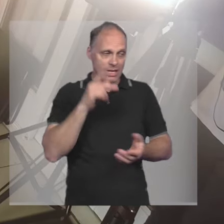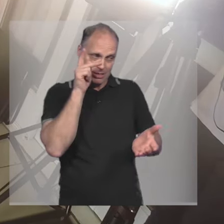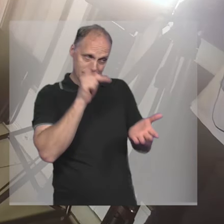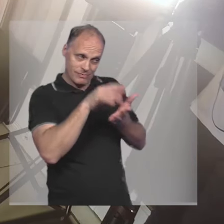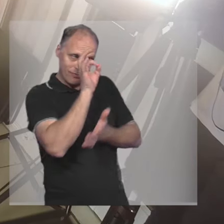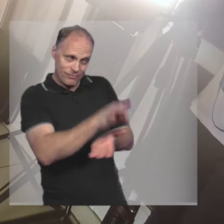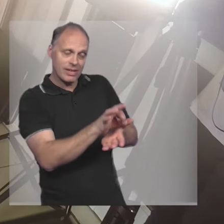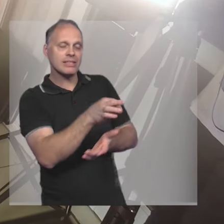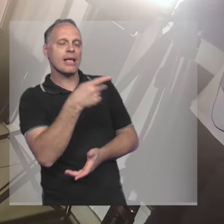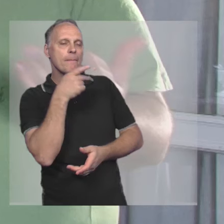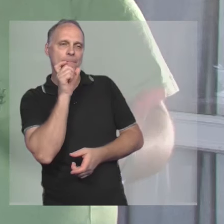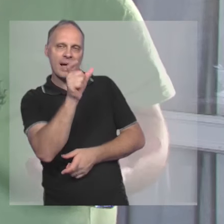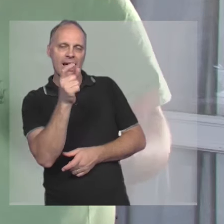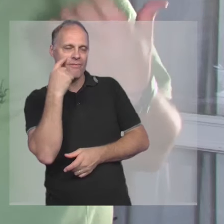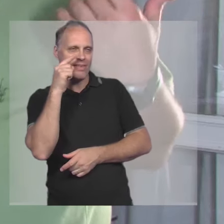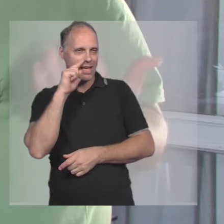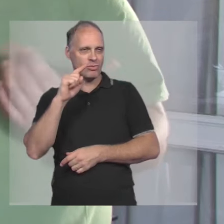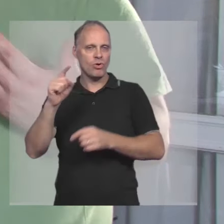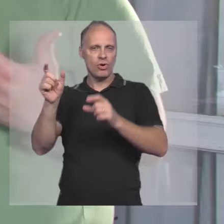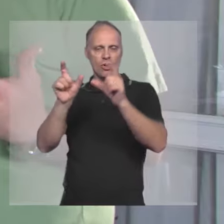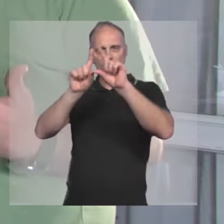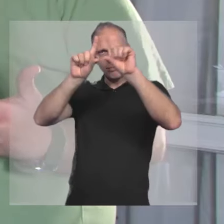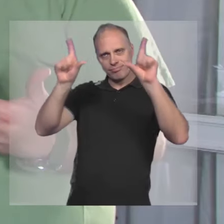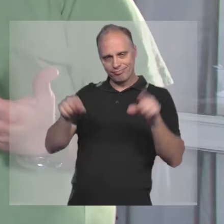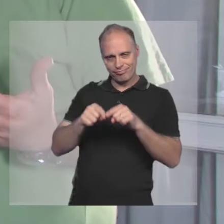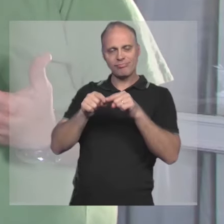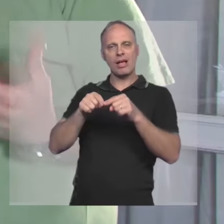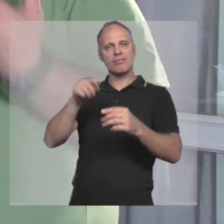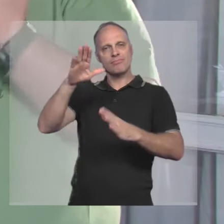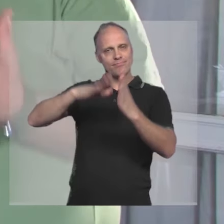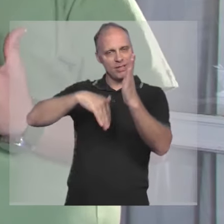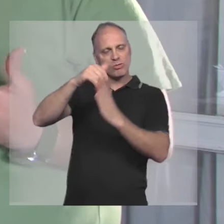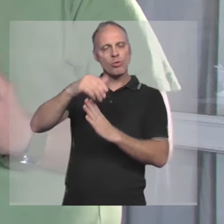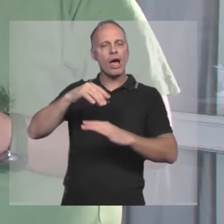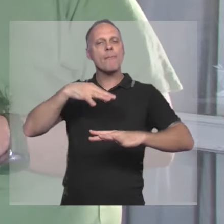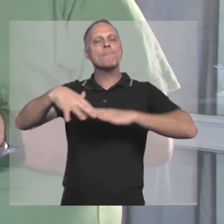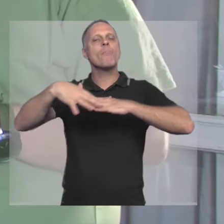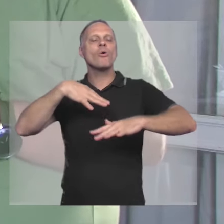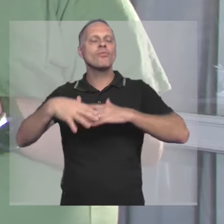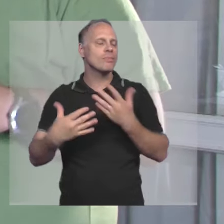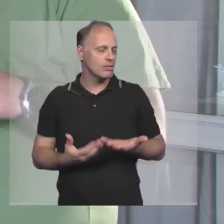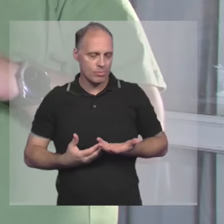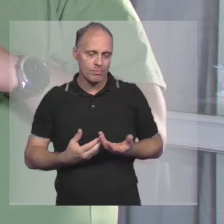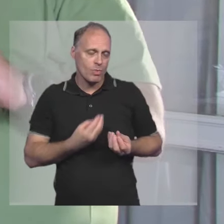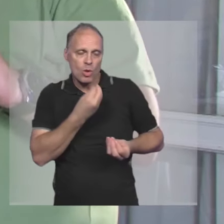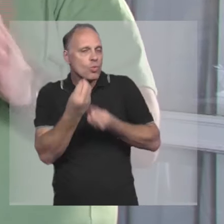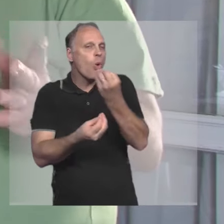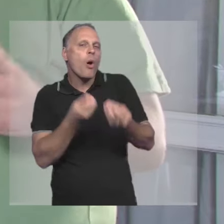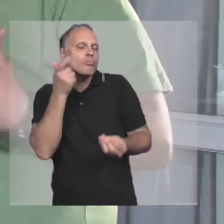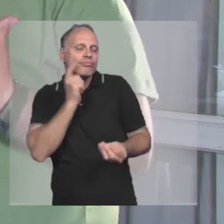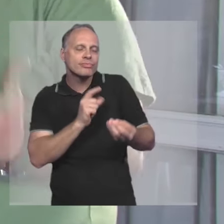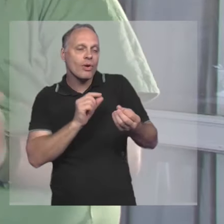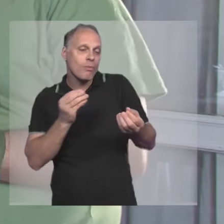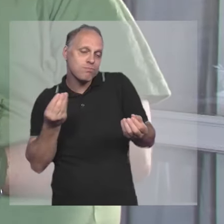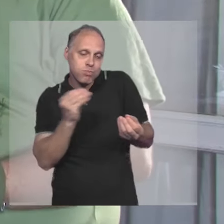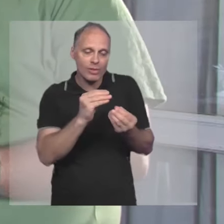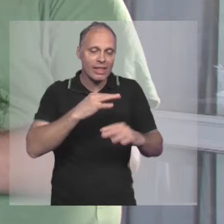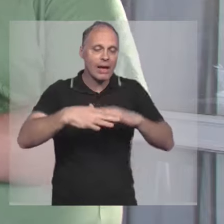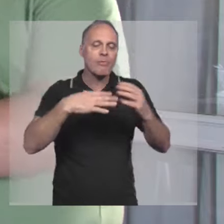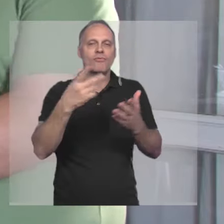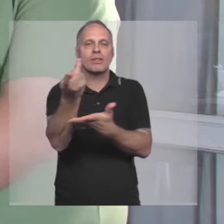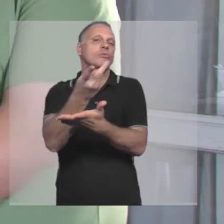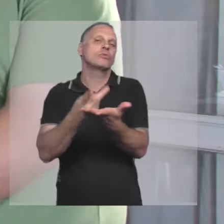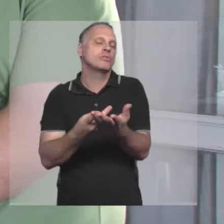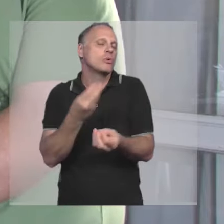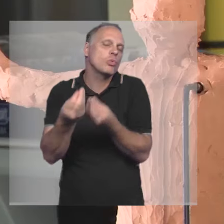remeteu, vendo a tela do Corinthians e a do Marcelo Groy. Movimento. né? E como é que tu conseguiu dar esse movimento